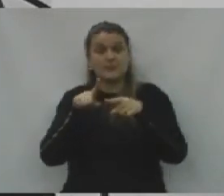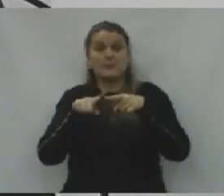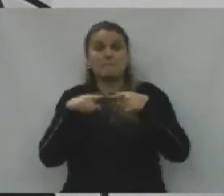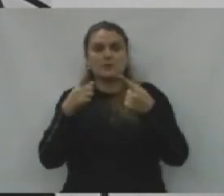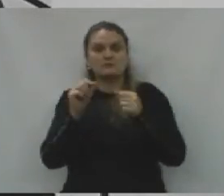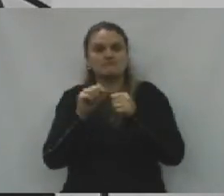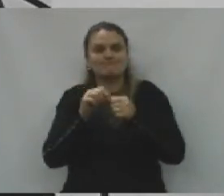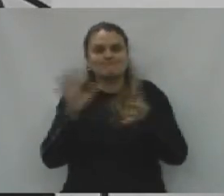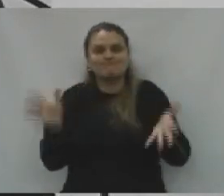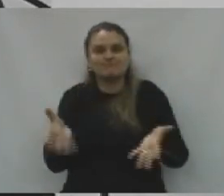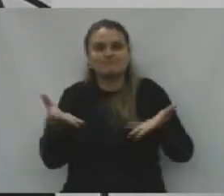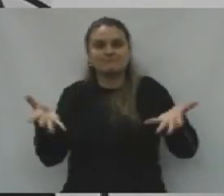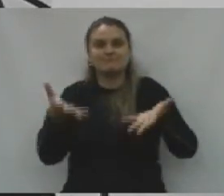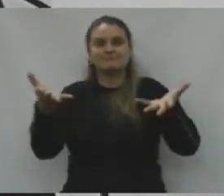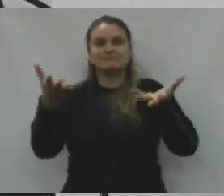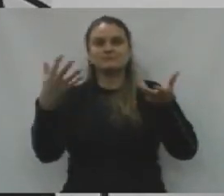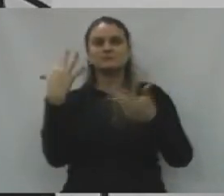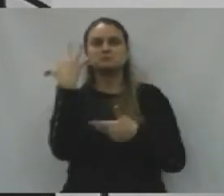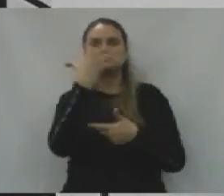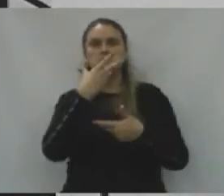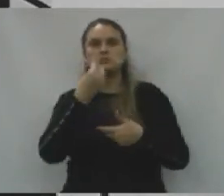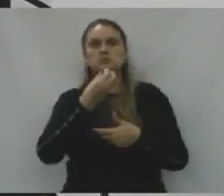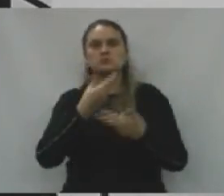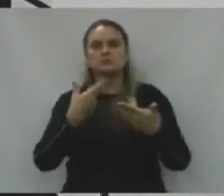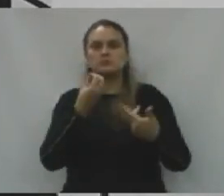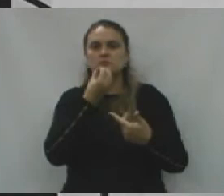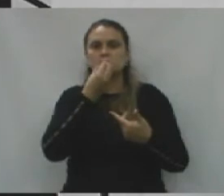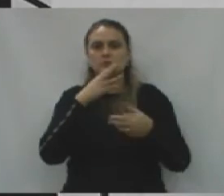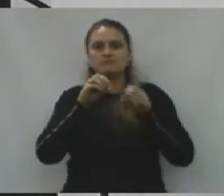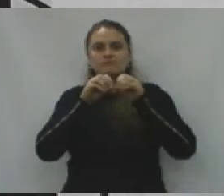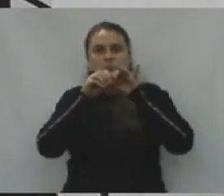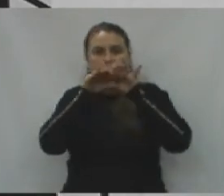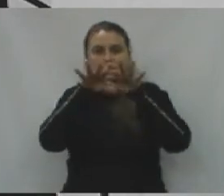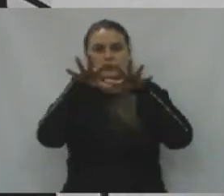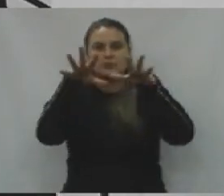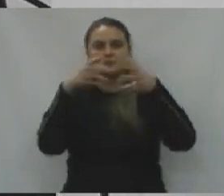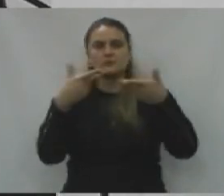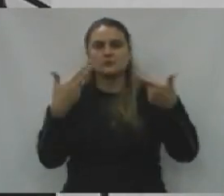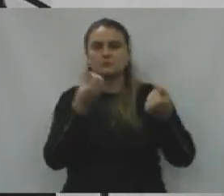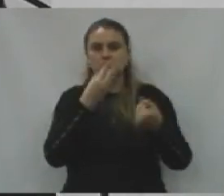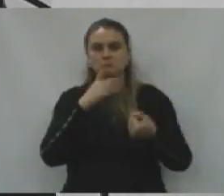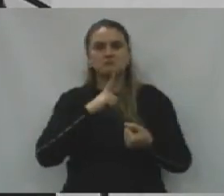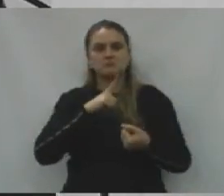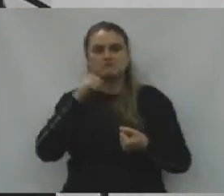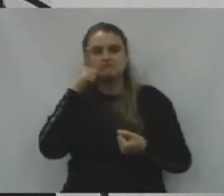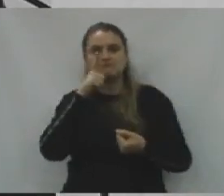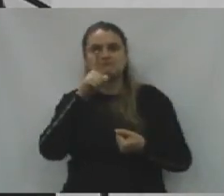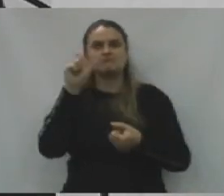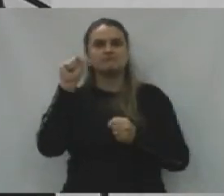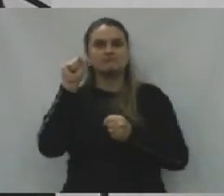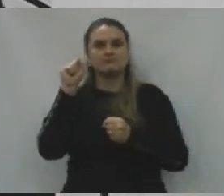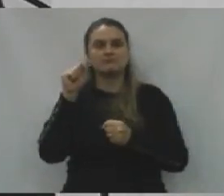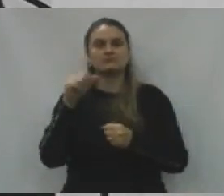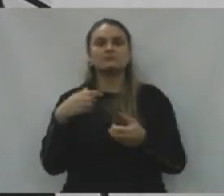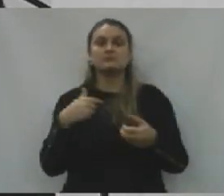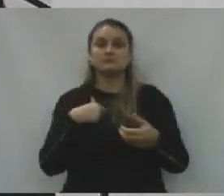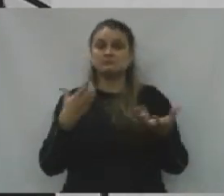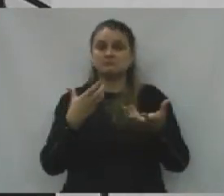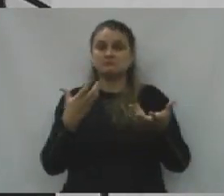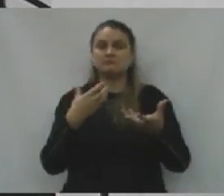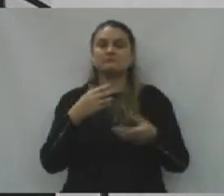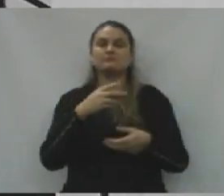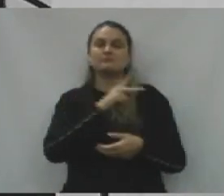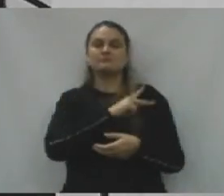mas promovendo ela por meio de ações que proporcionem o seu crescimento, com certeza terá êxito. Quisera eu